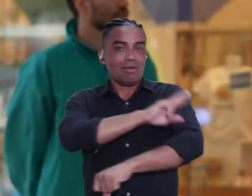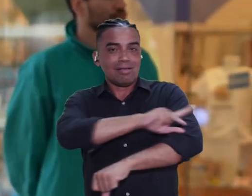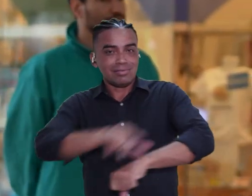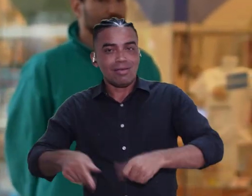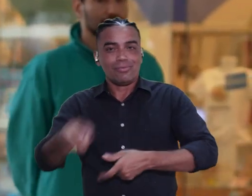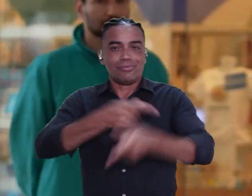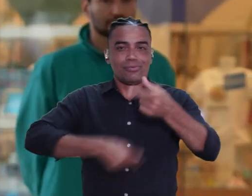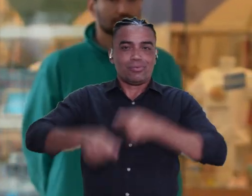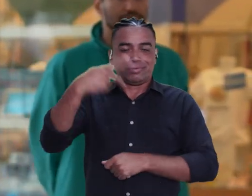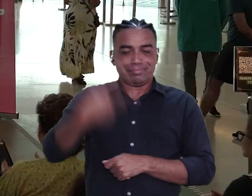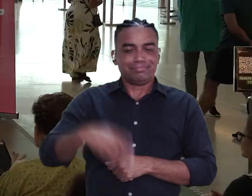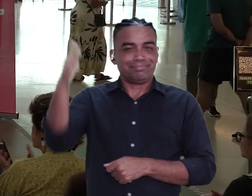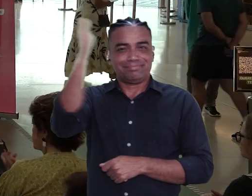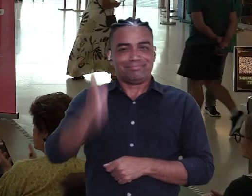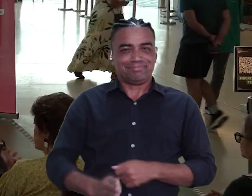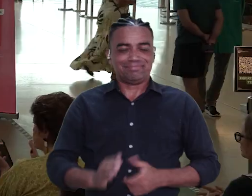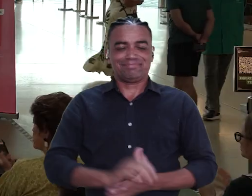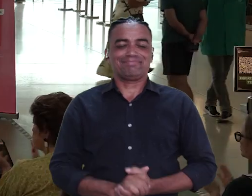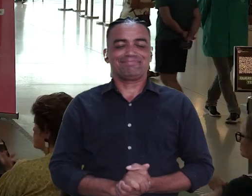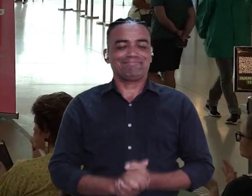Brasil.